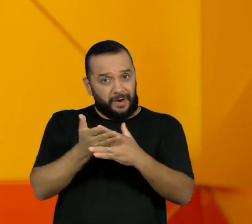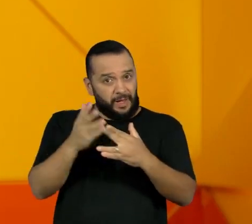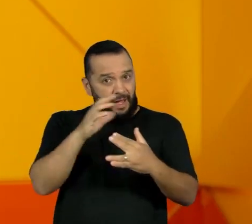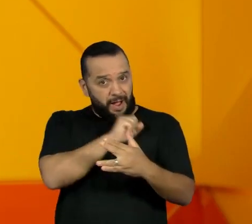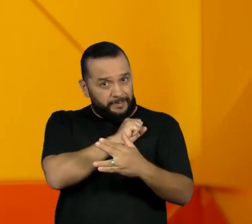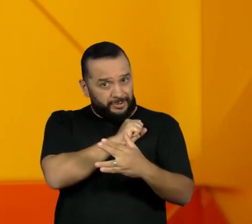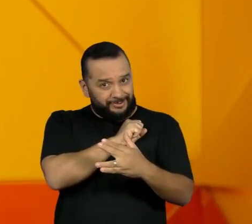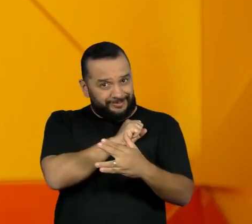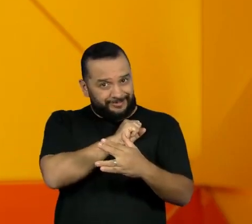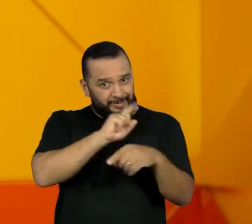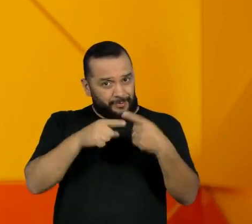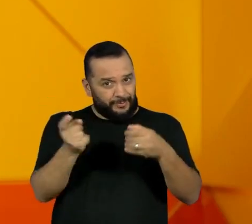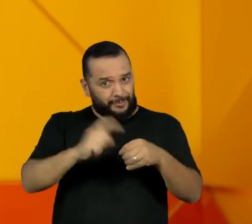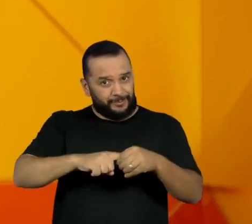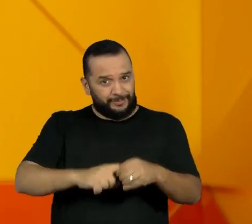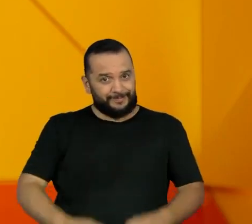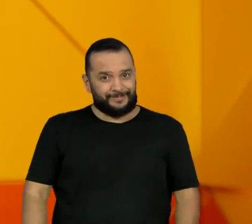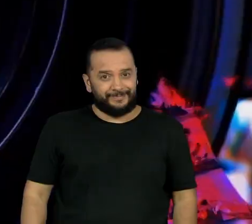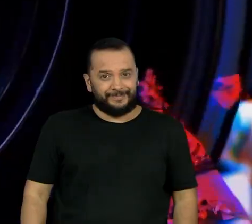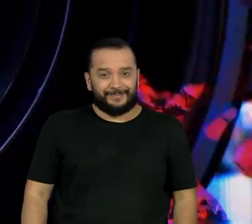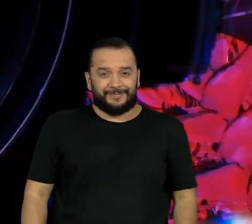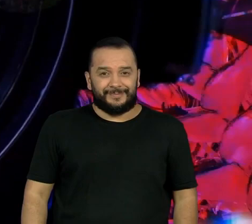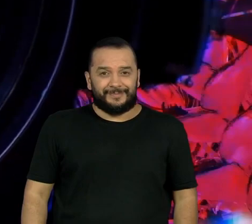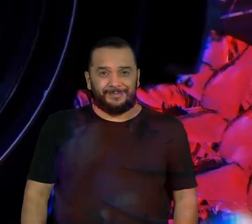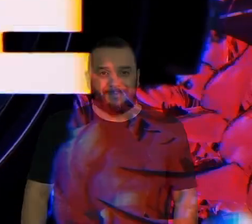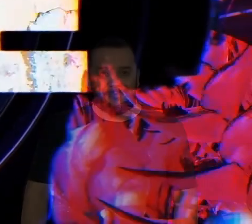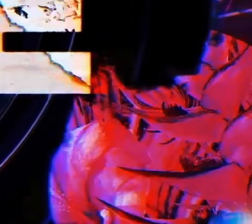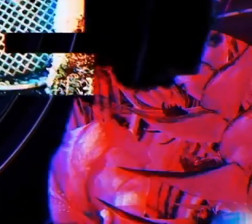intervalo, rapidinho, que eu já volto.